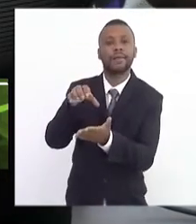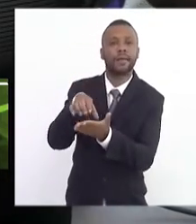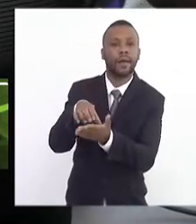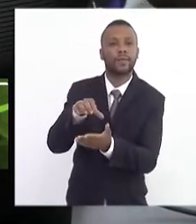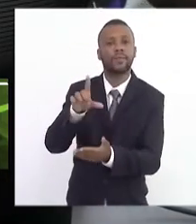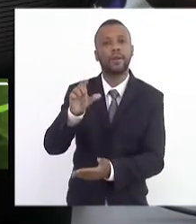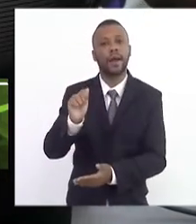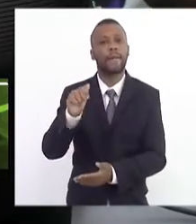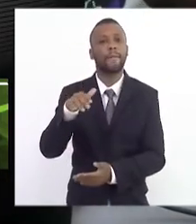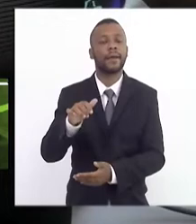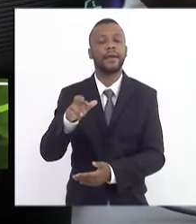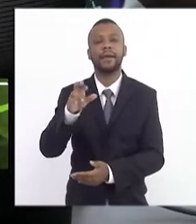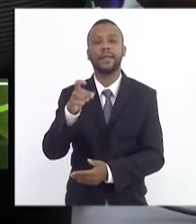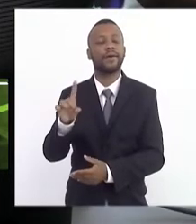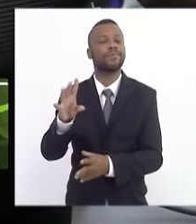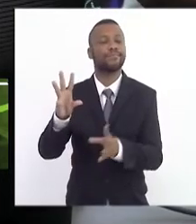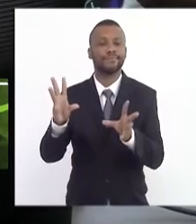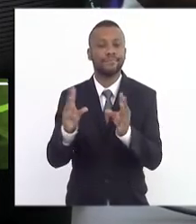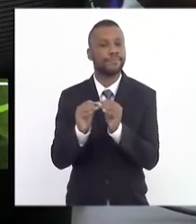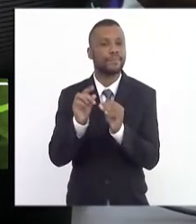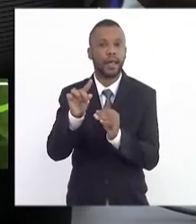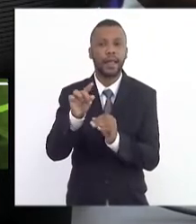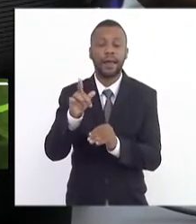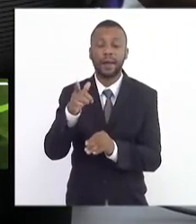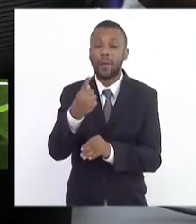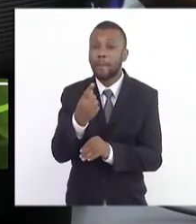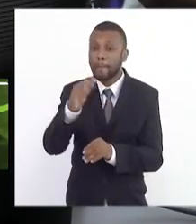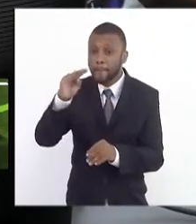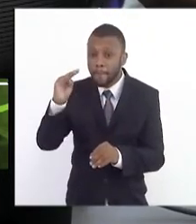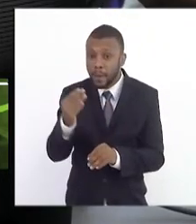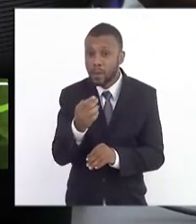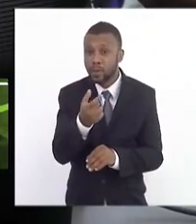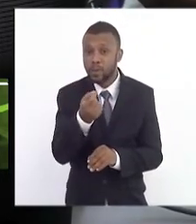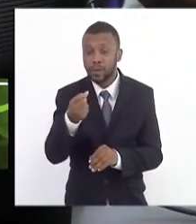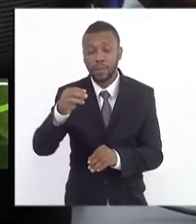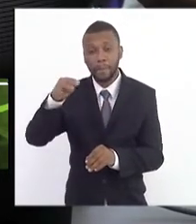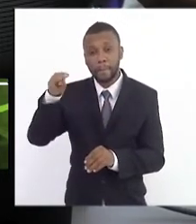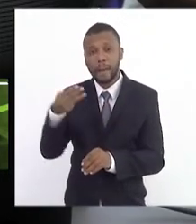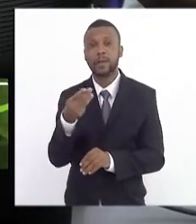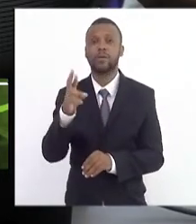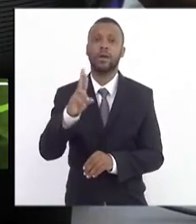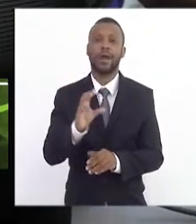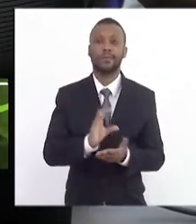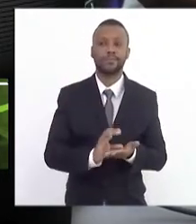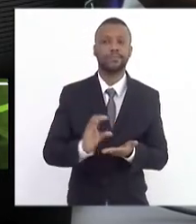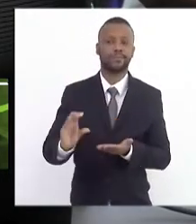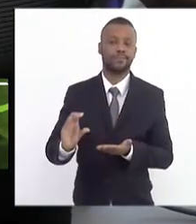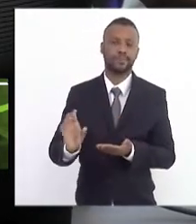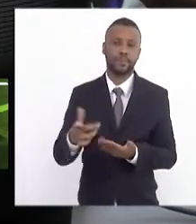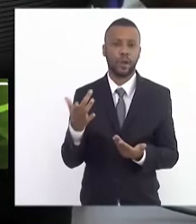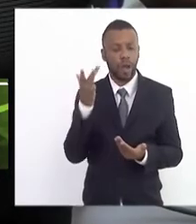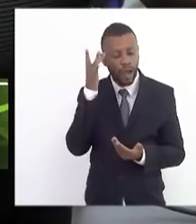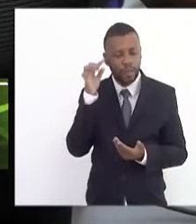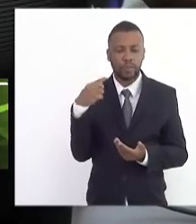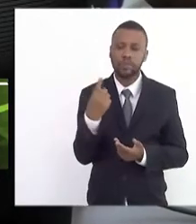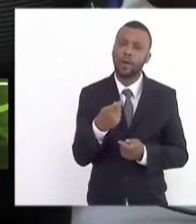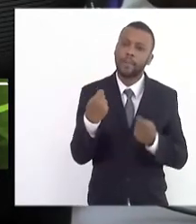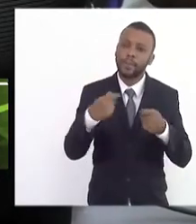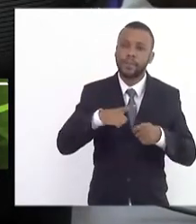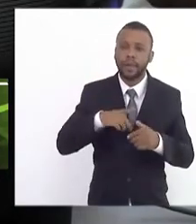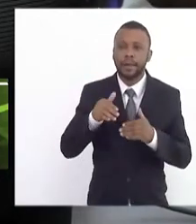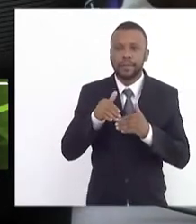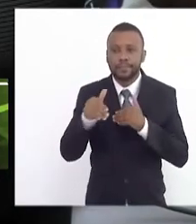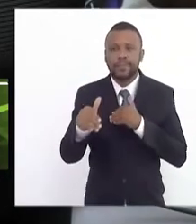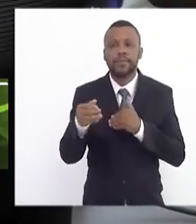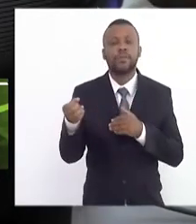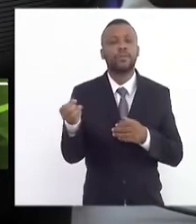etc., grosso modo era mais de R$1,2 bilhão. Então, eu acho que a gente vai ter que ter agora, daqui para frente, uma